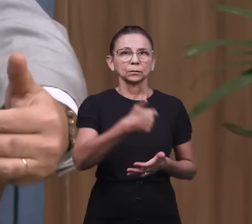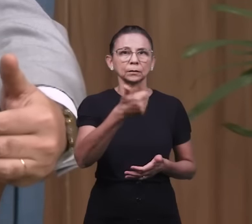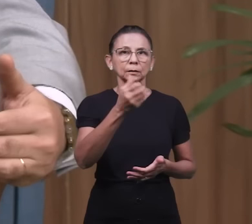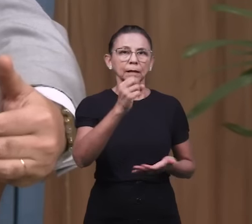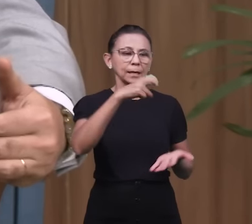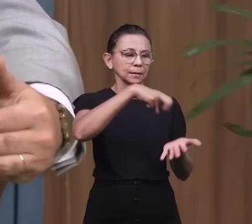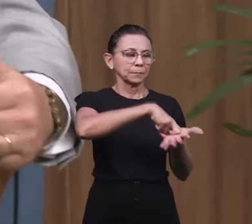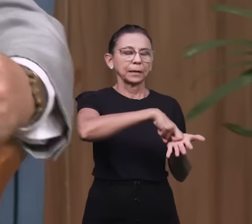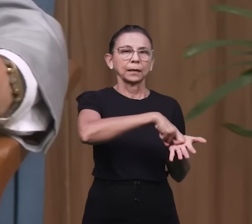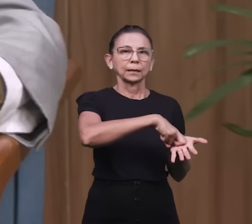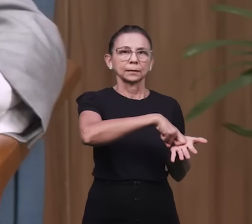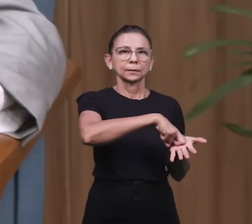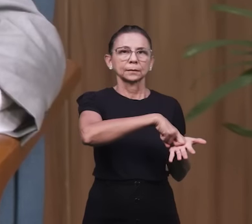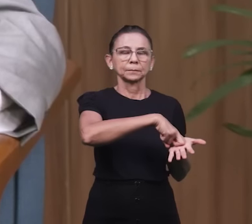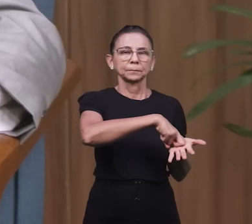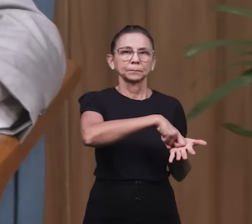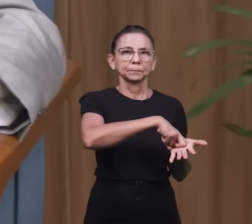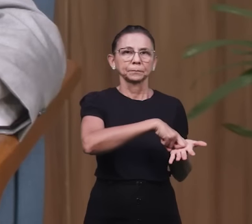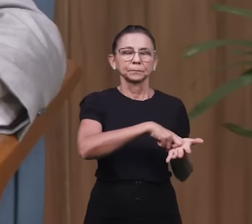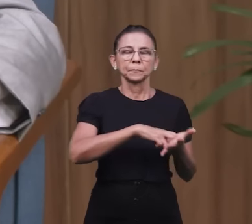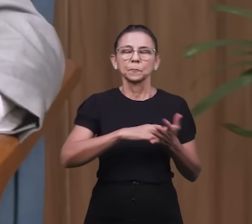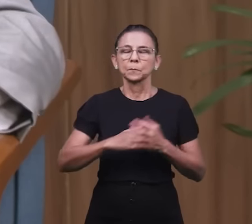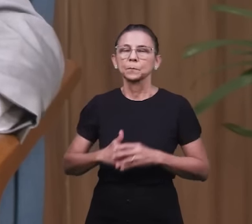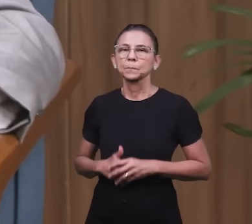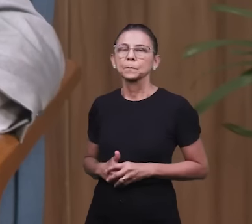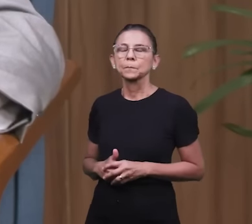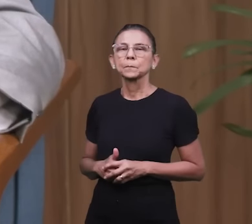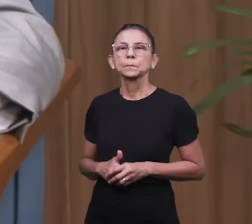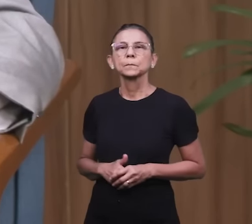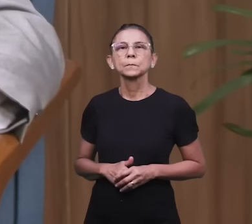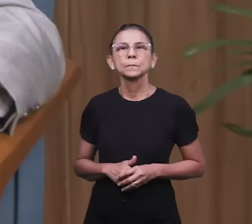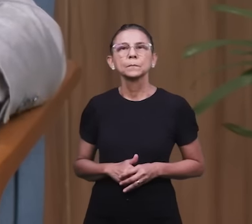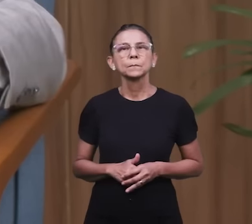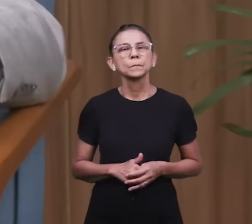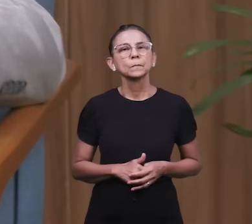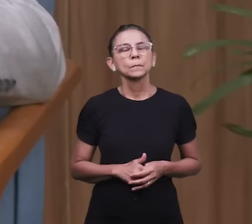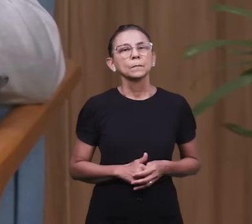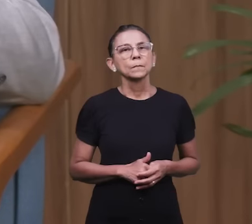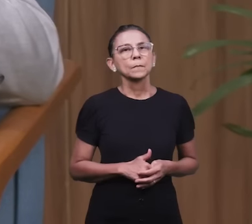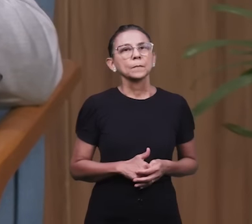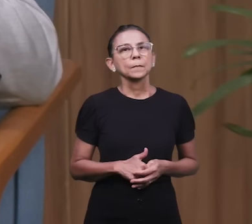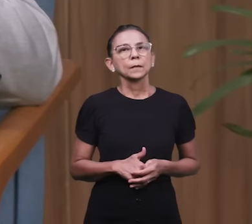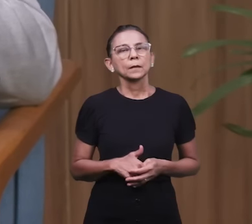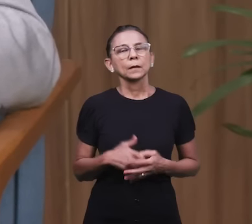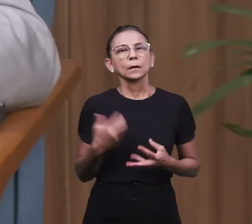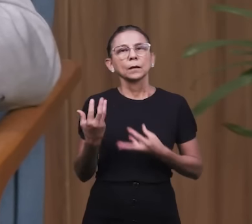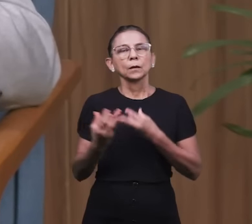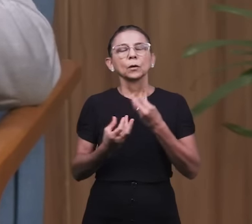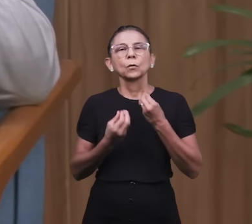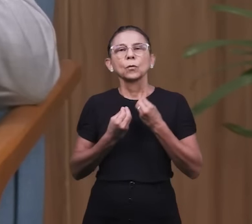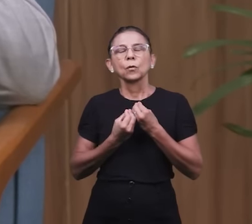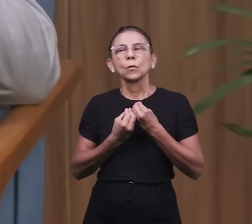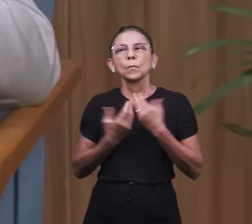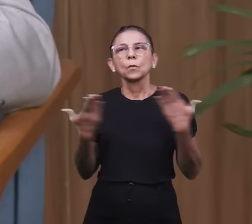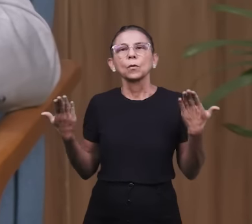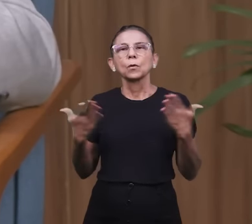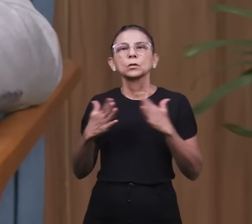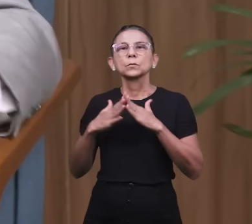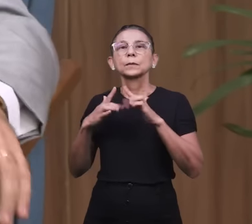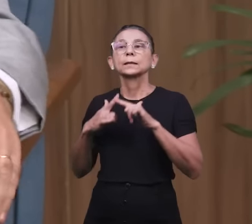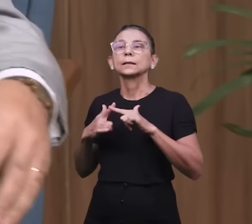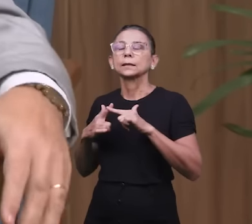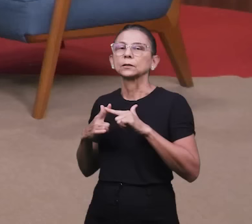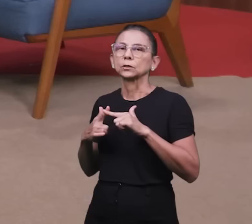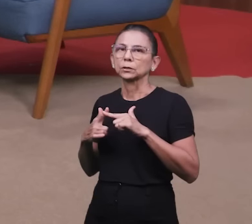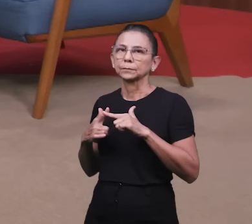aplicação Profética que nós podemos trazer para a igreja hoje é desse desse momento desse conjunto de